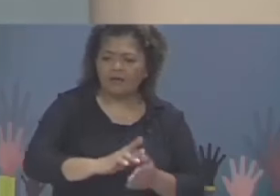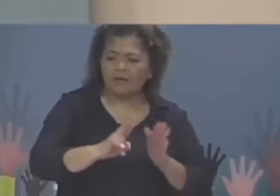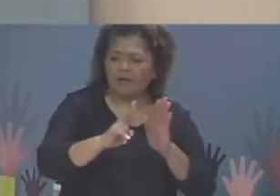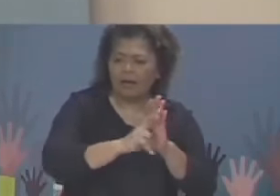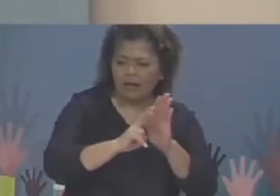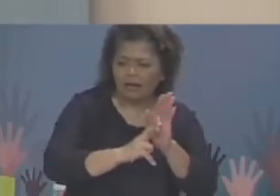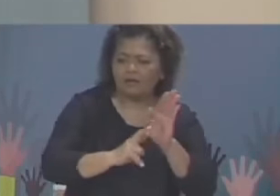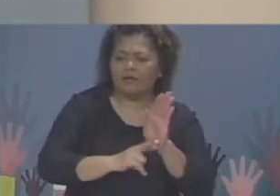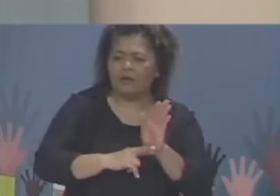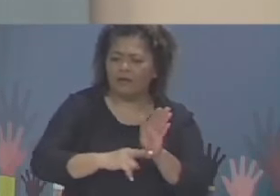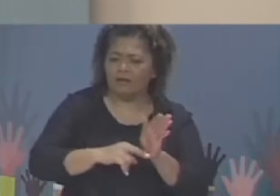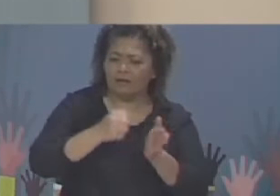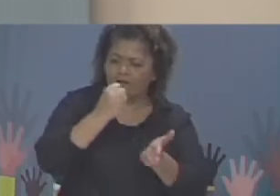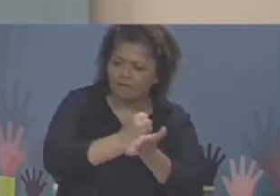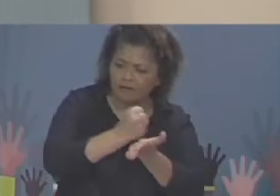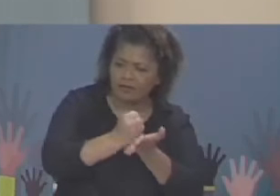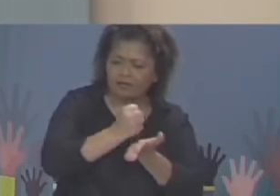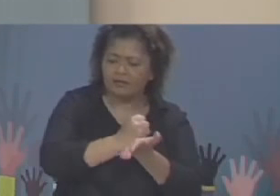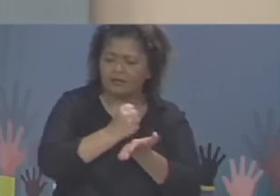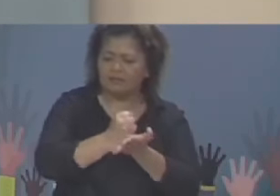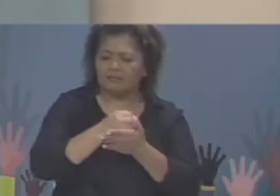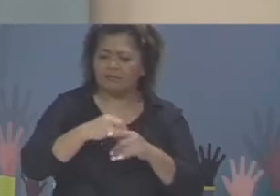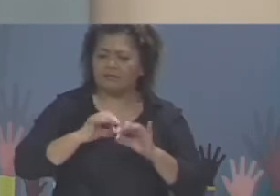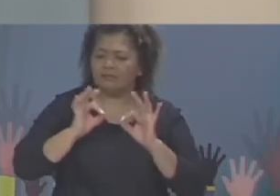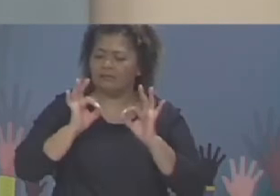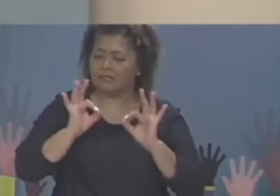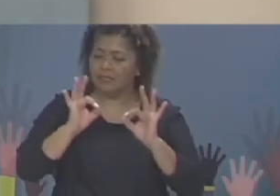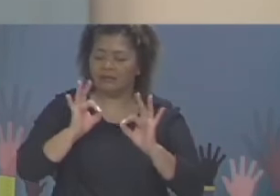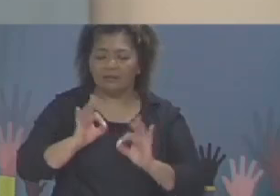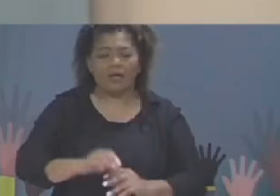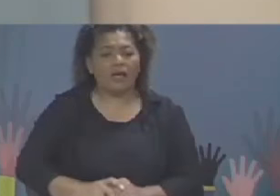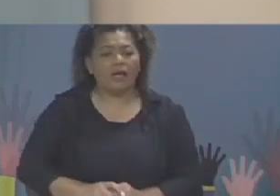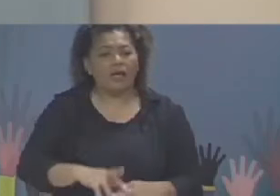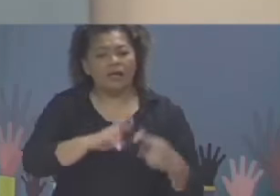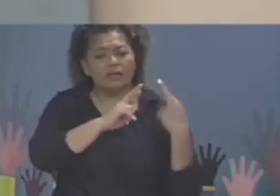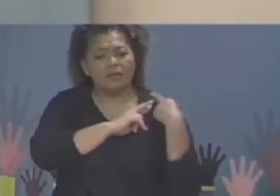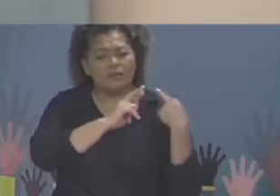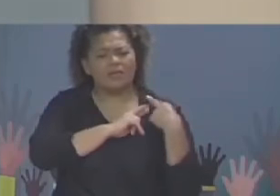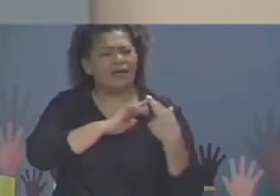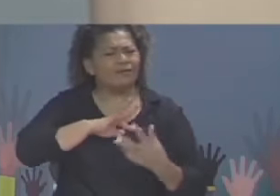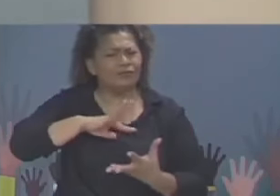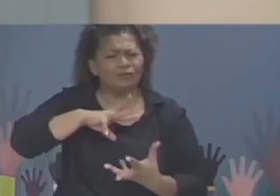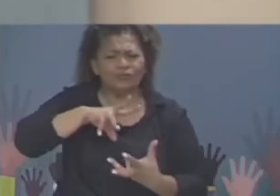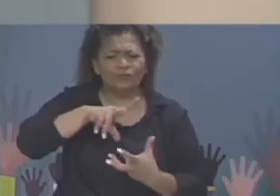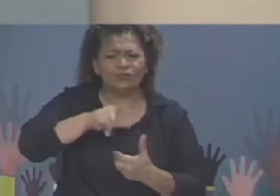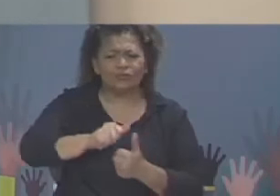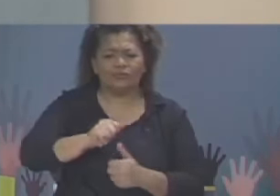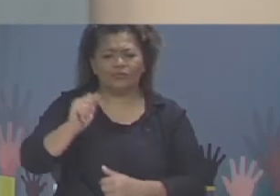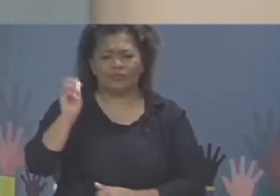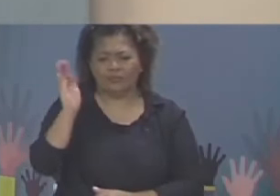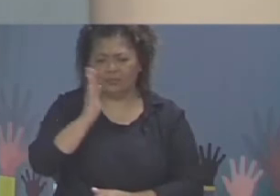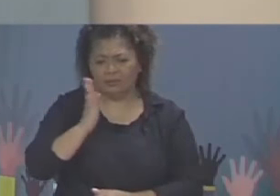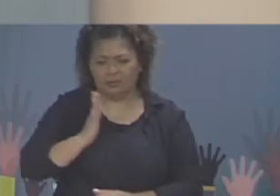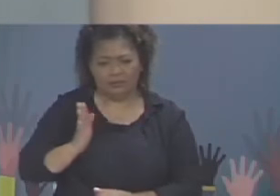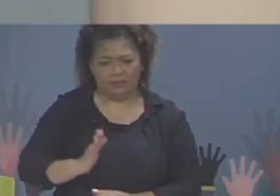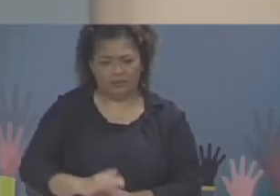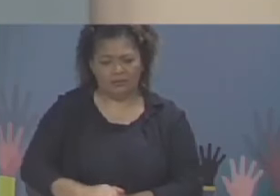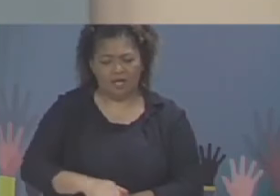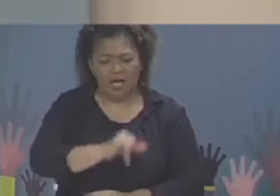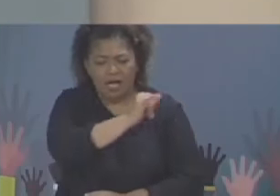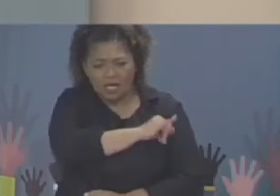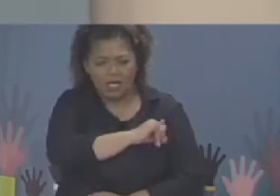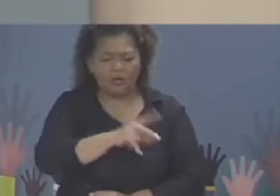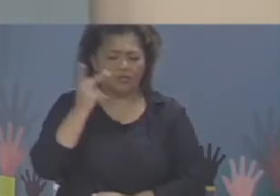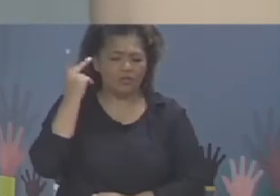por 4 em 2016. Nós temos representação no Brasil inteiro. Nós temos no Rio, São Paulo, Sergipe, comigo no Federal. Você pode achar